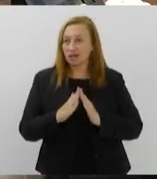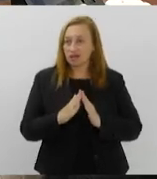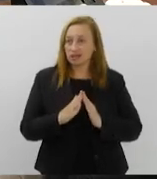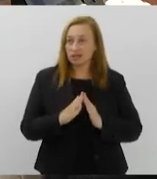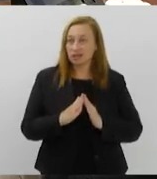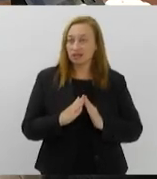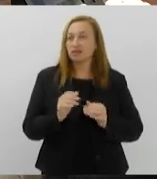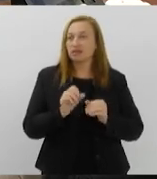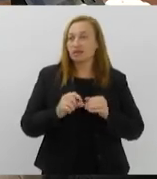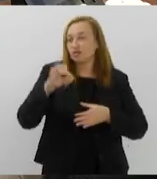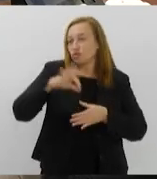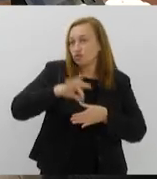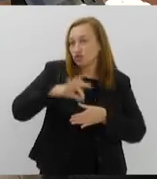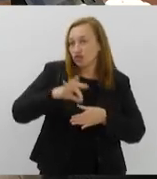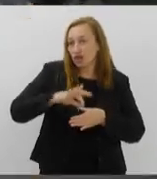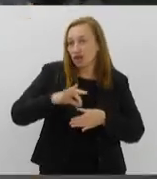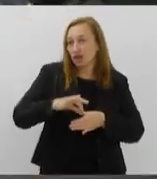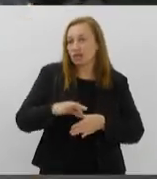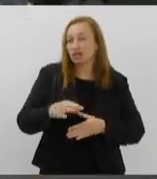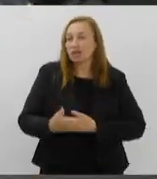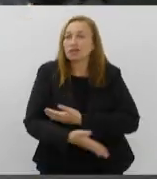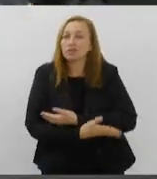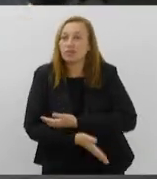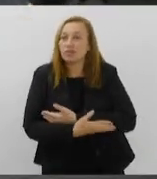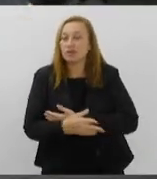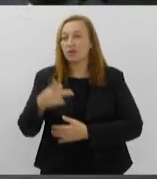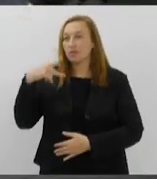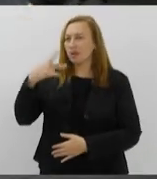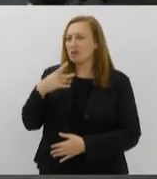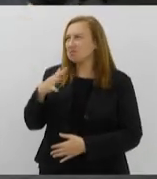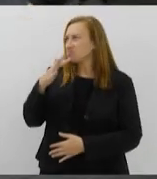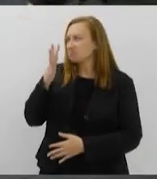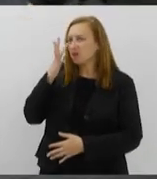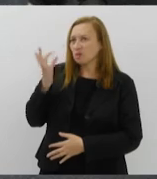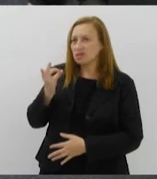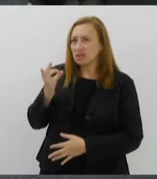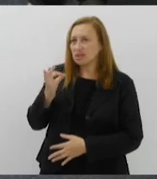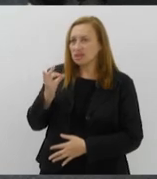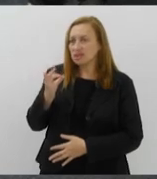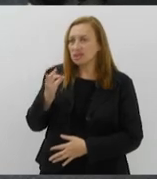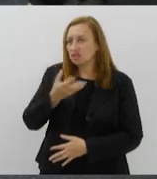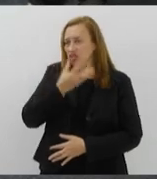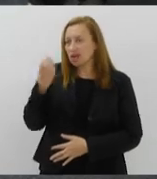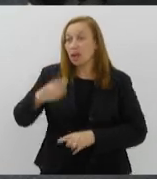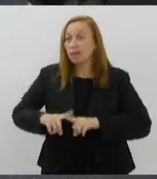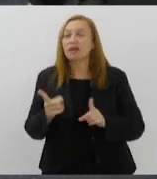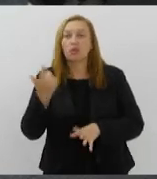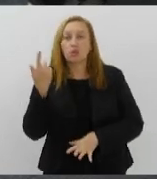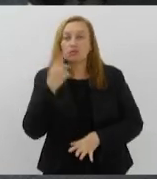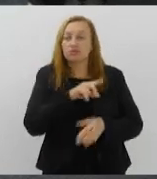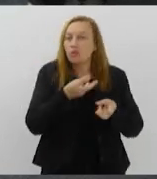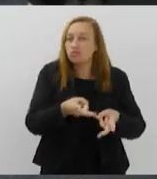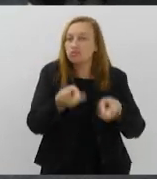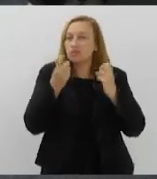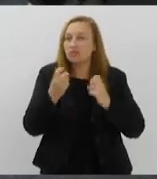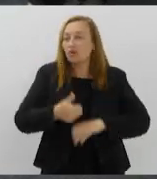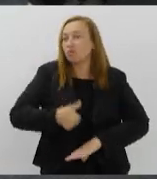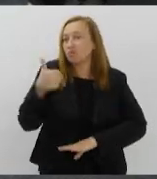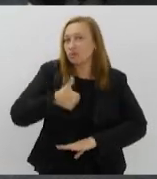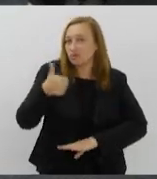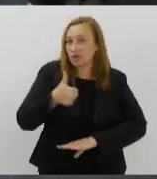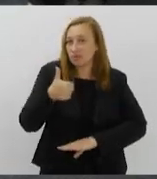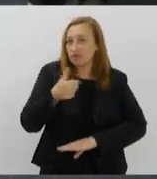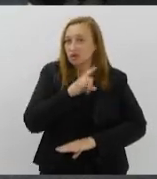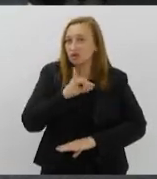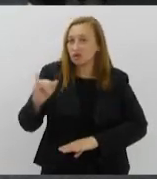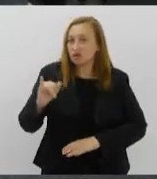chá de bebê para uma parlamentar. Não sei se minha memória me falha, mas não, Tia Ju. Eu consegui observar que foi a primeira vez